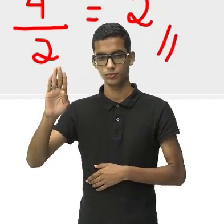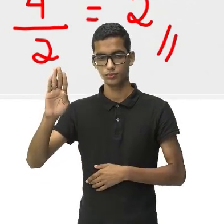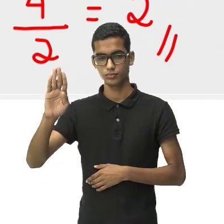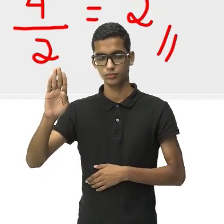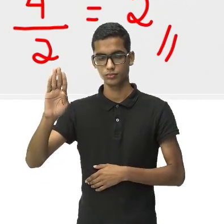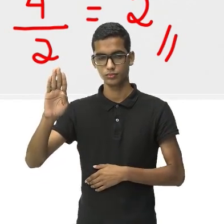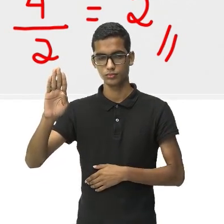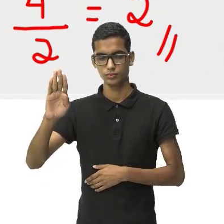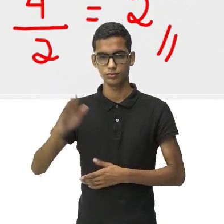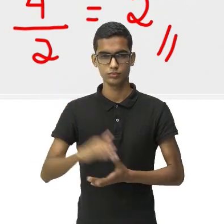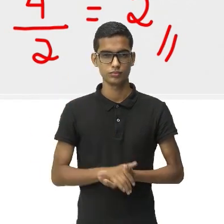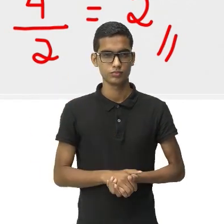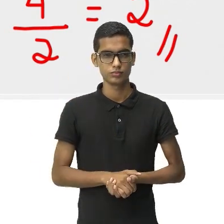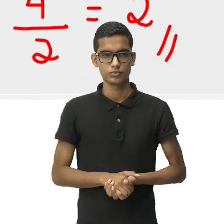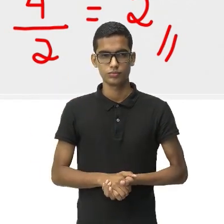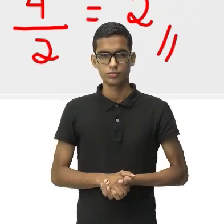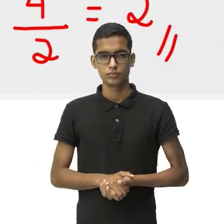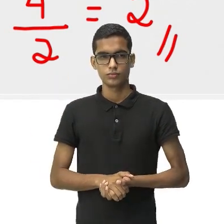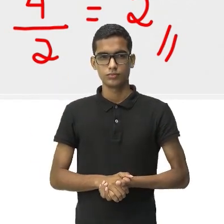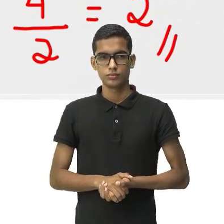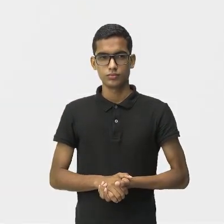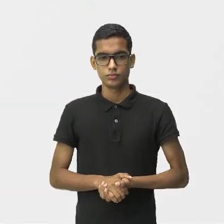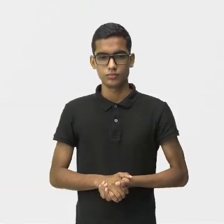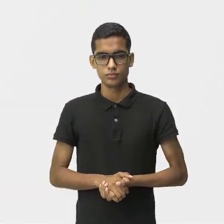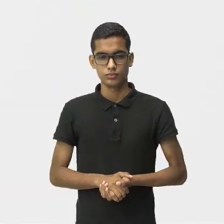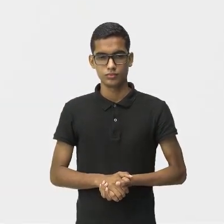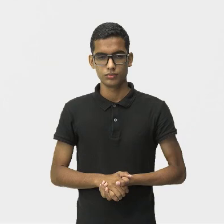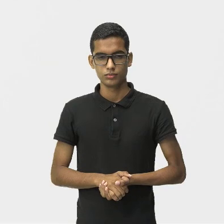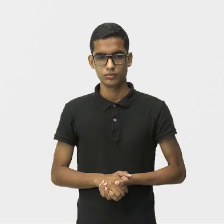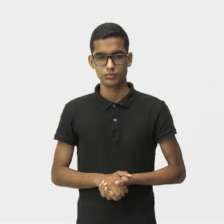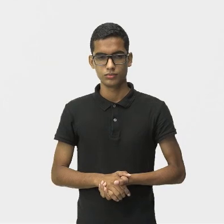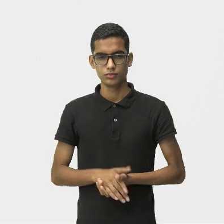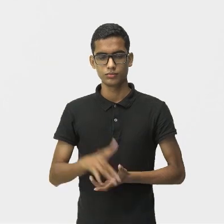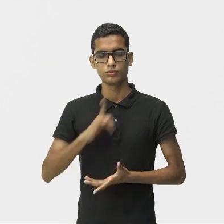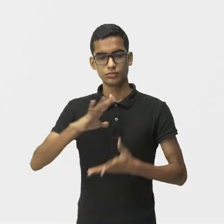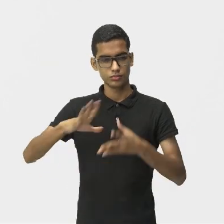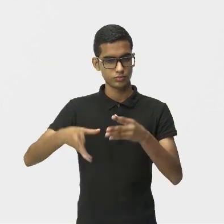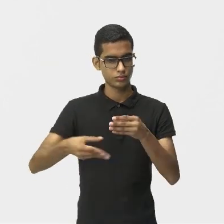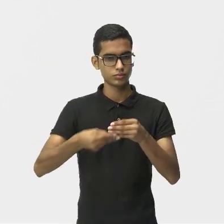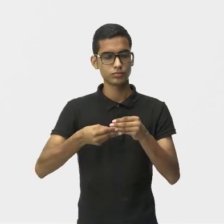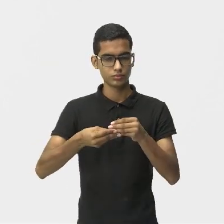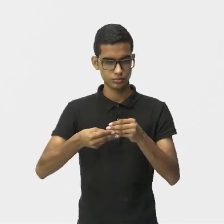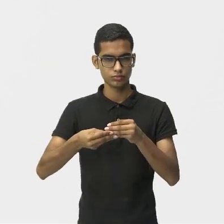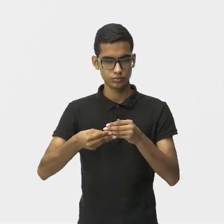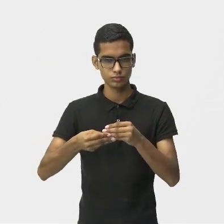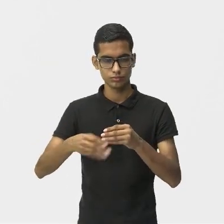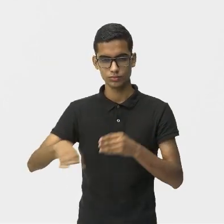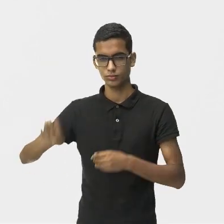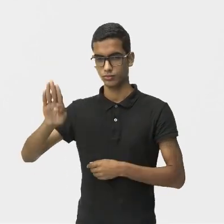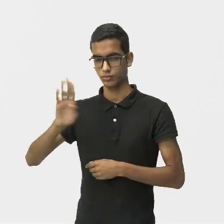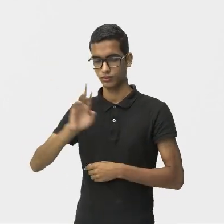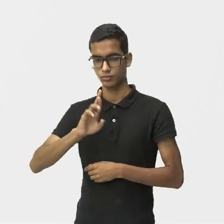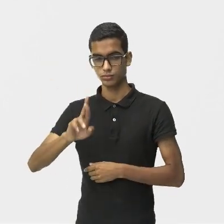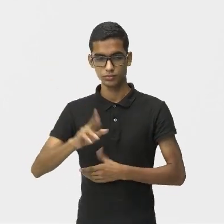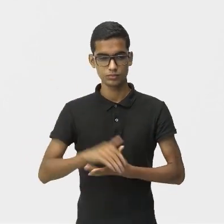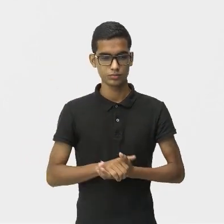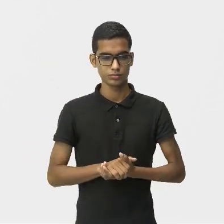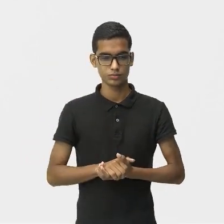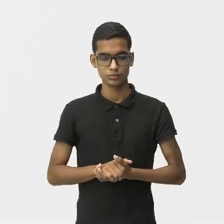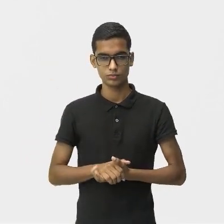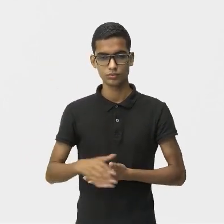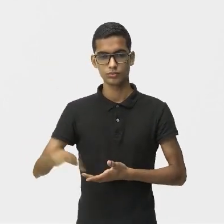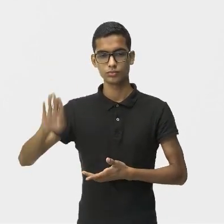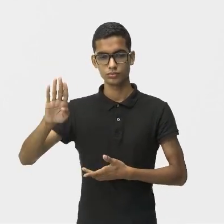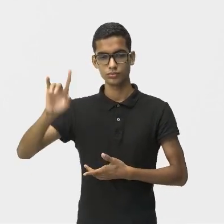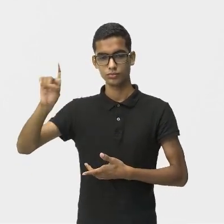ó, nós até temos aqui já o comentário da letra B. O valor de x1 deu